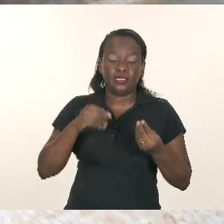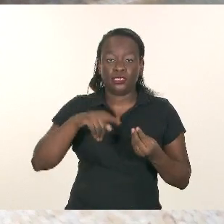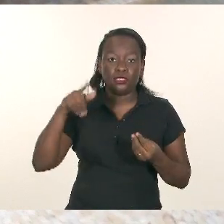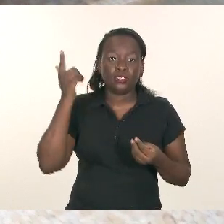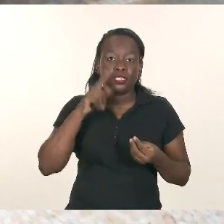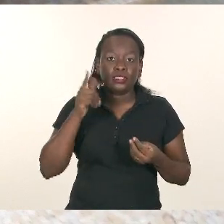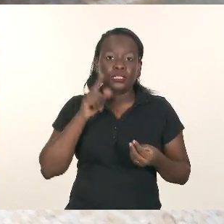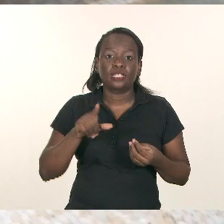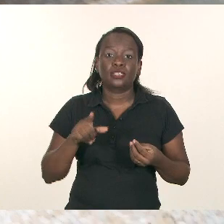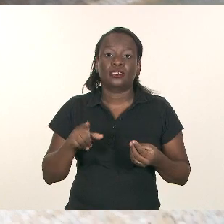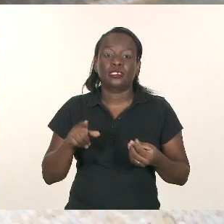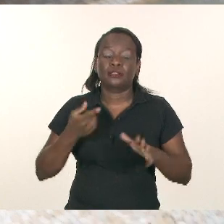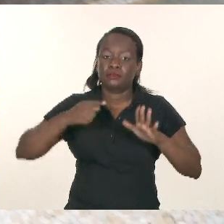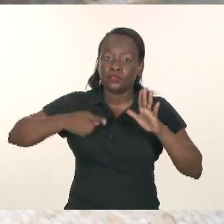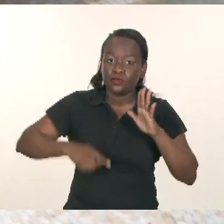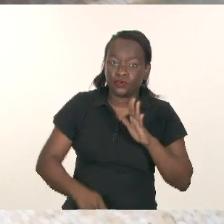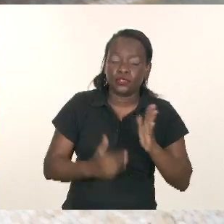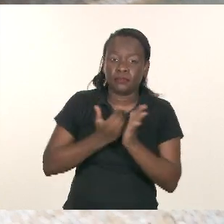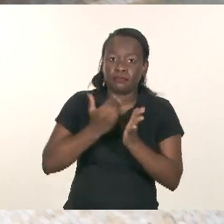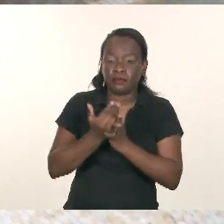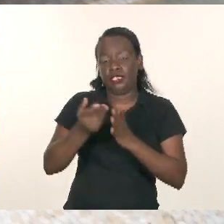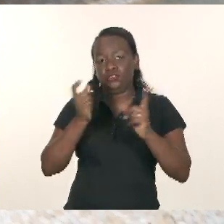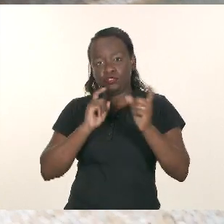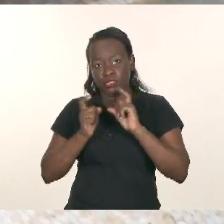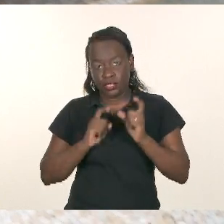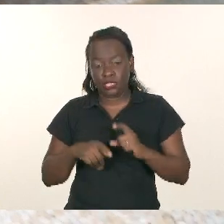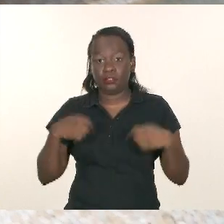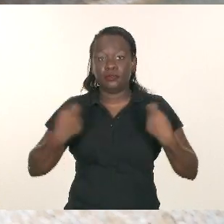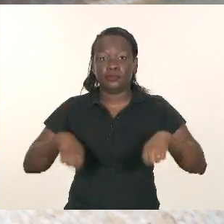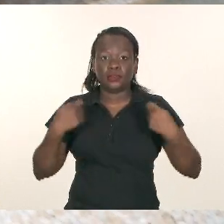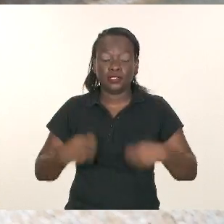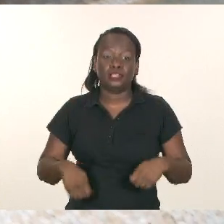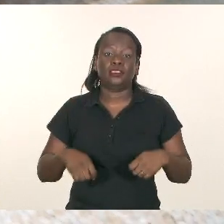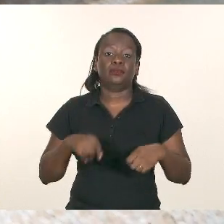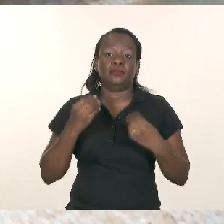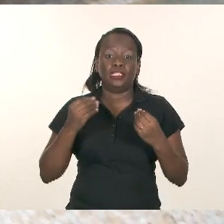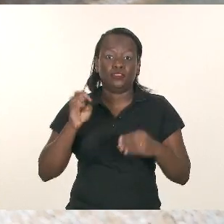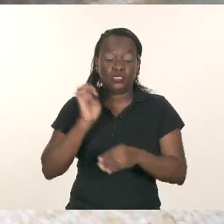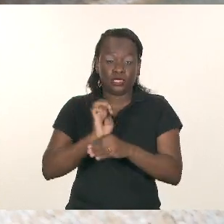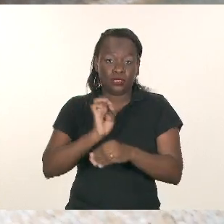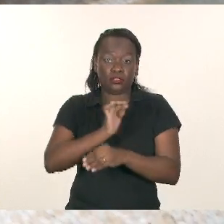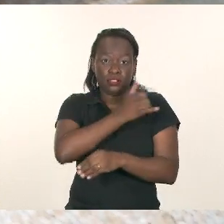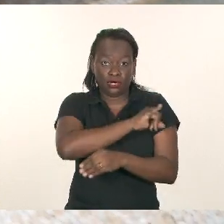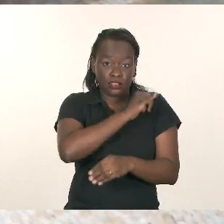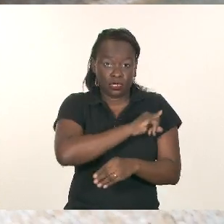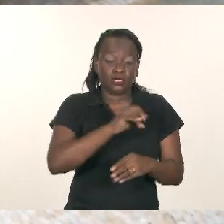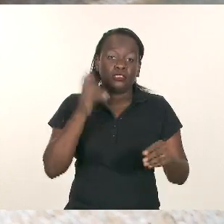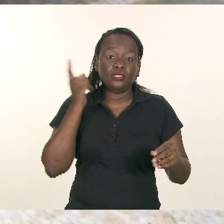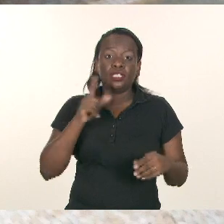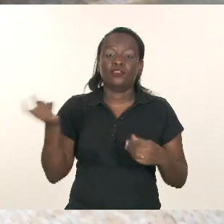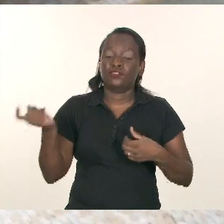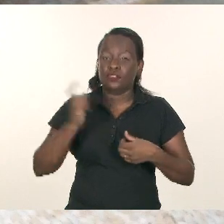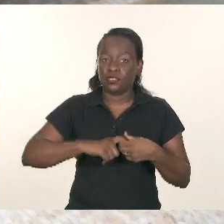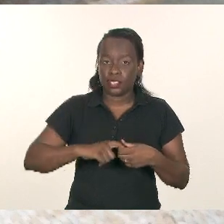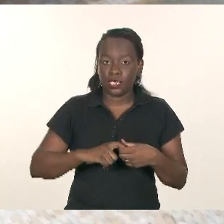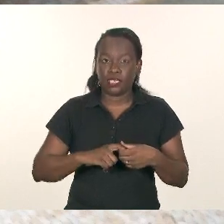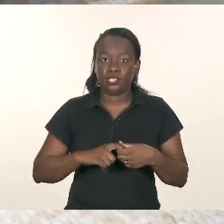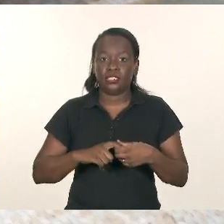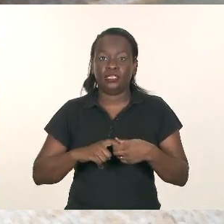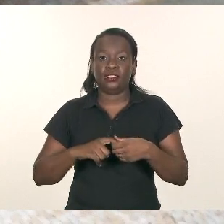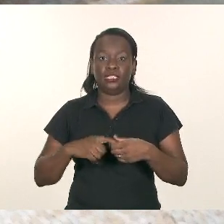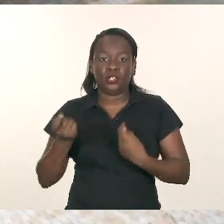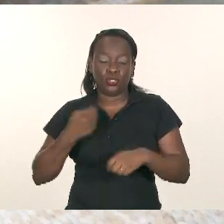fazer um aprofundamento dessa discussão, que é necessário para que o Estado do Rio de Janeiro possa recuperar a